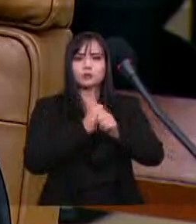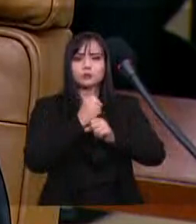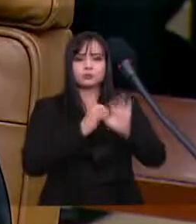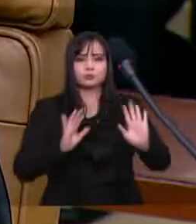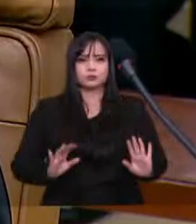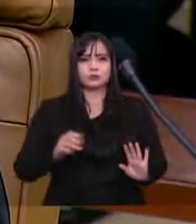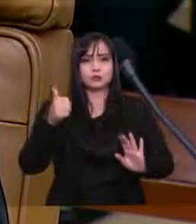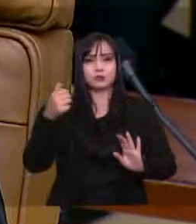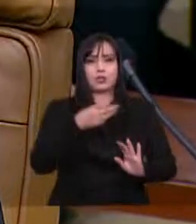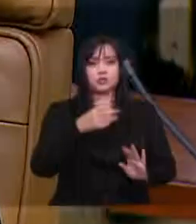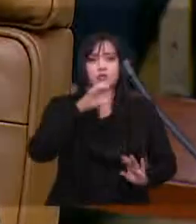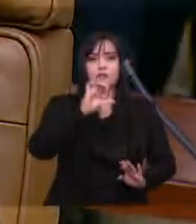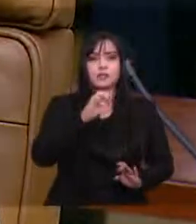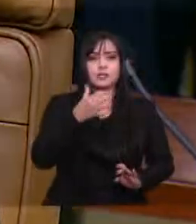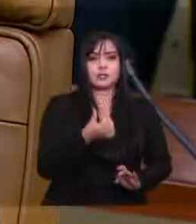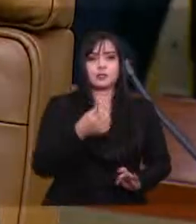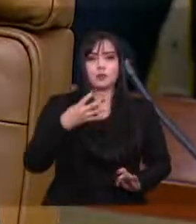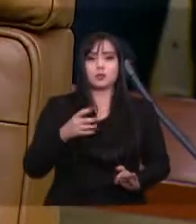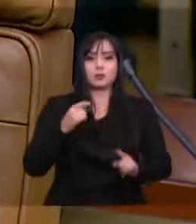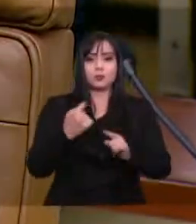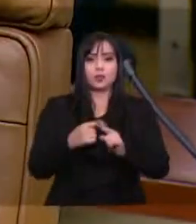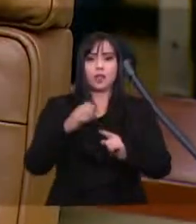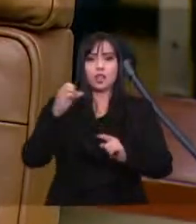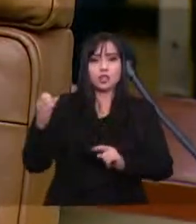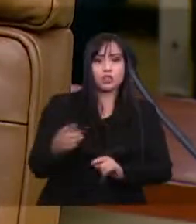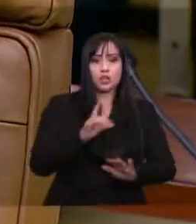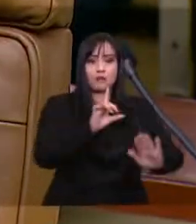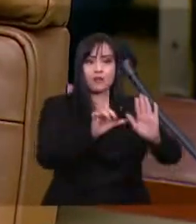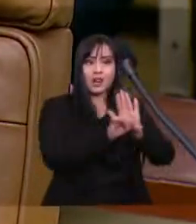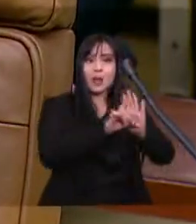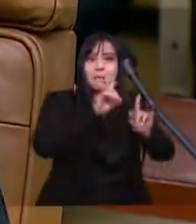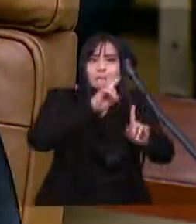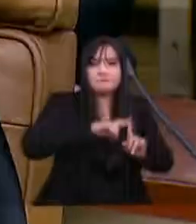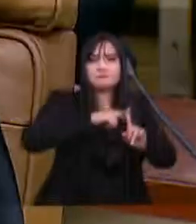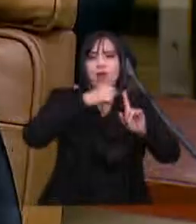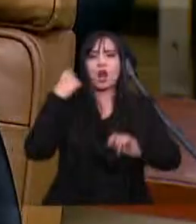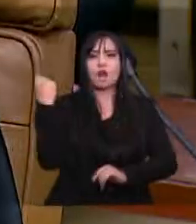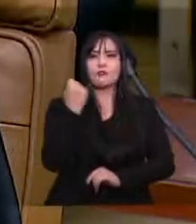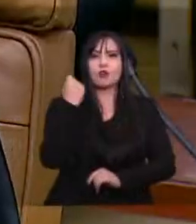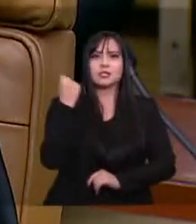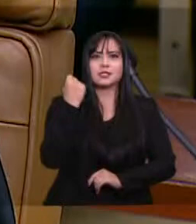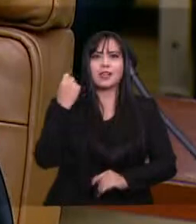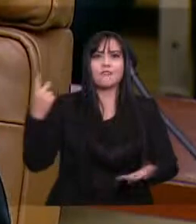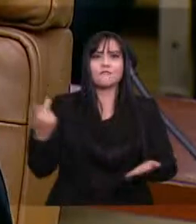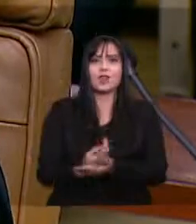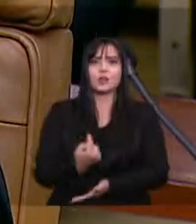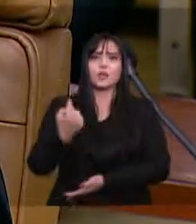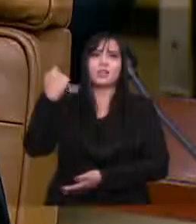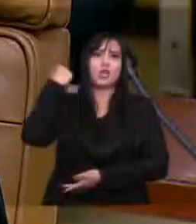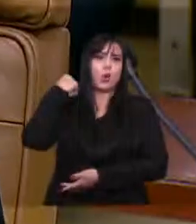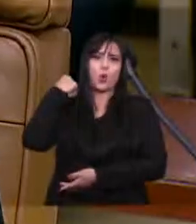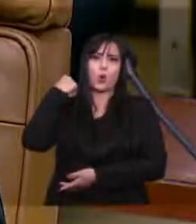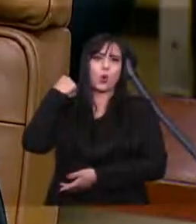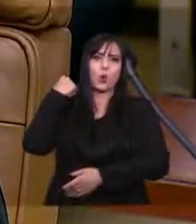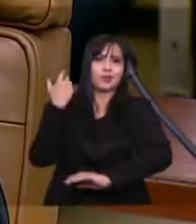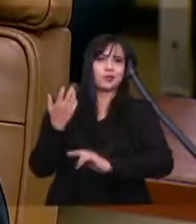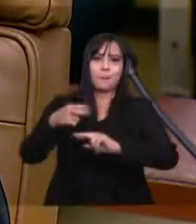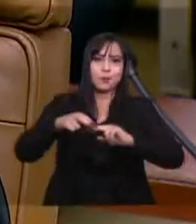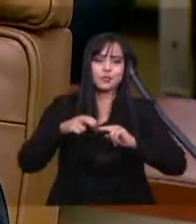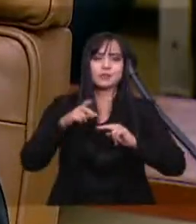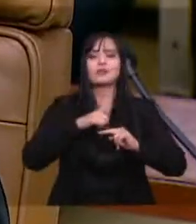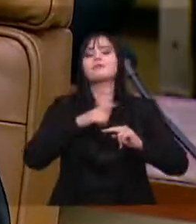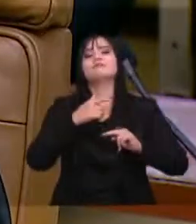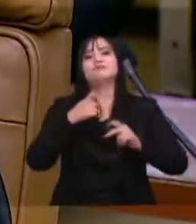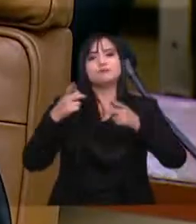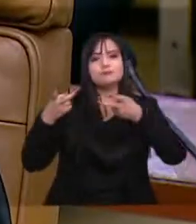13.964 porque se trata de uma nova lei mais gravosa esses fatos são anteriores por isso é a